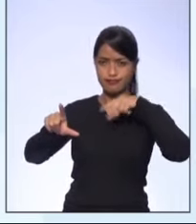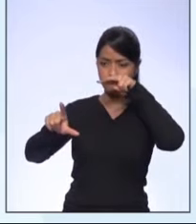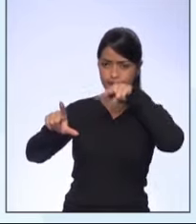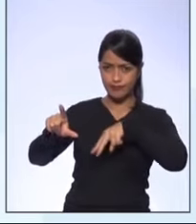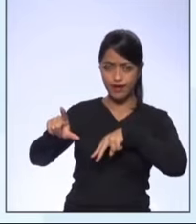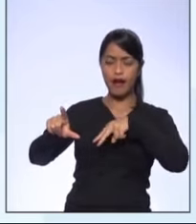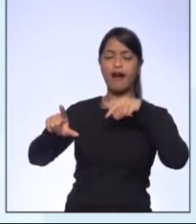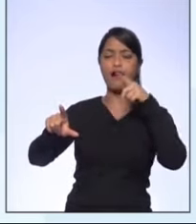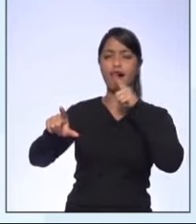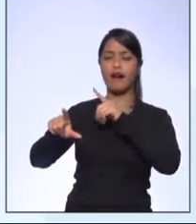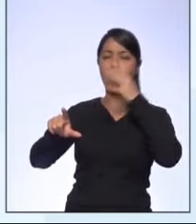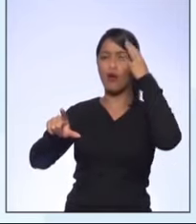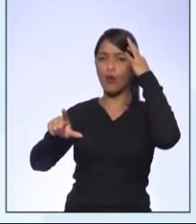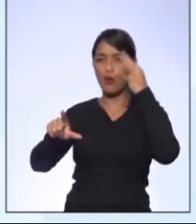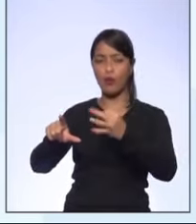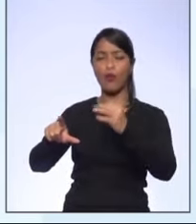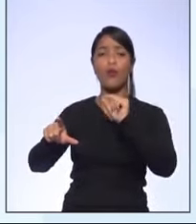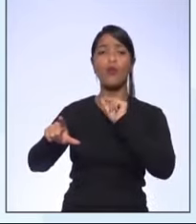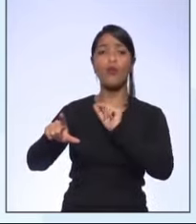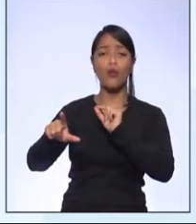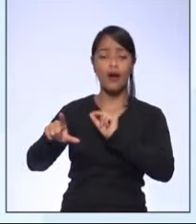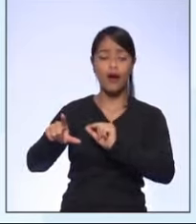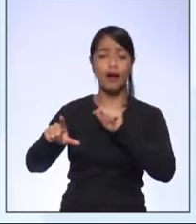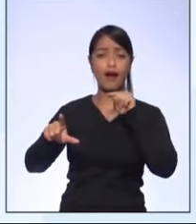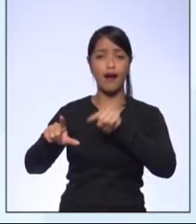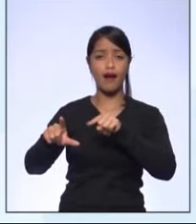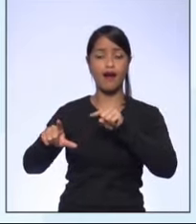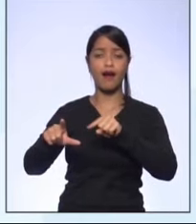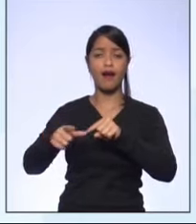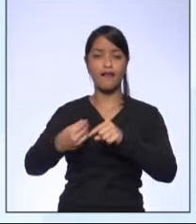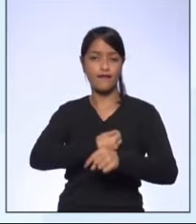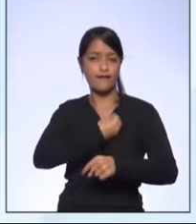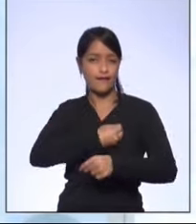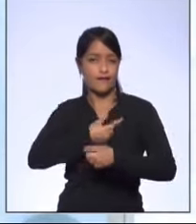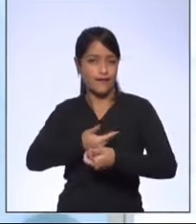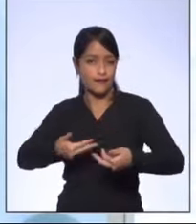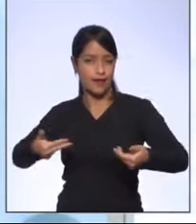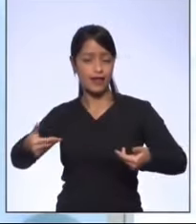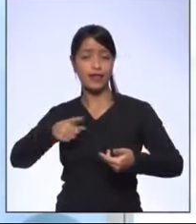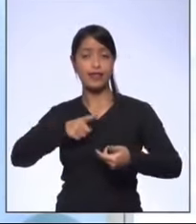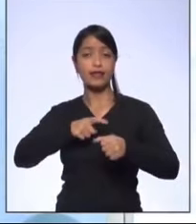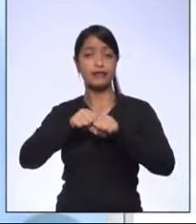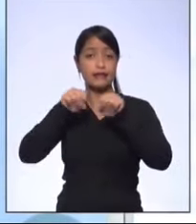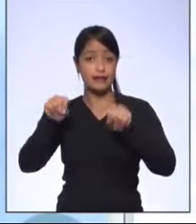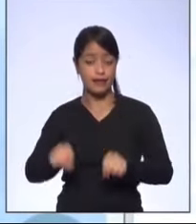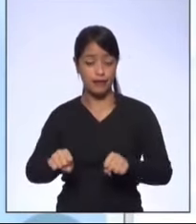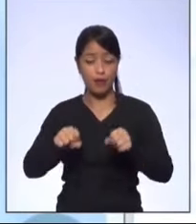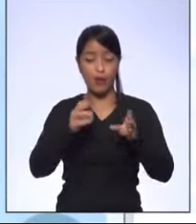organismos são um complexo arranjo de sistemas com diferentes níveis de organização.